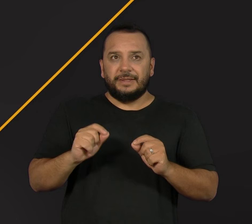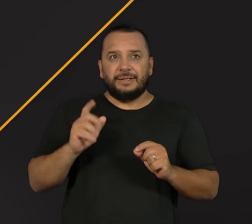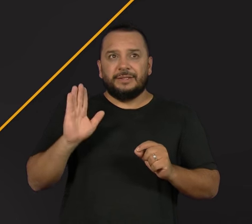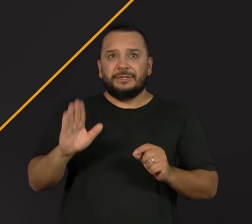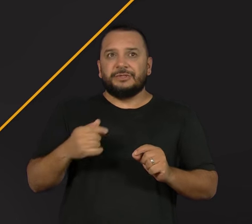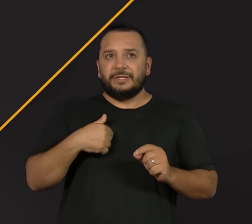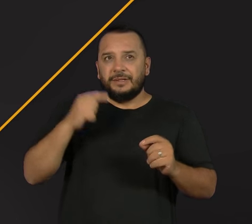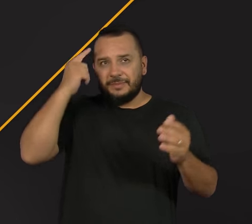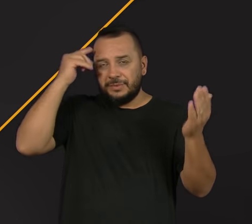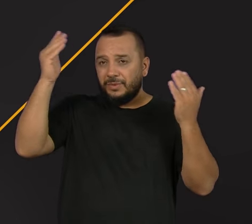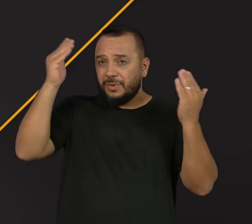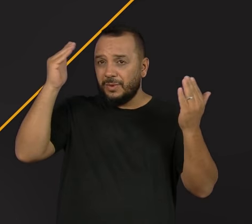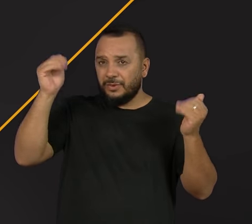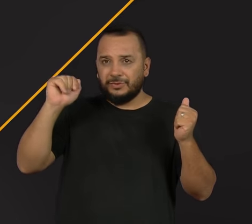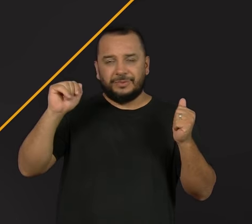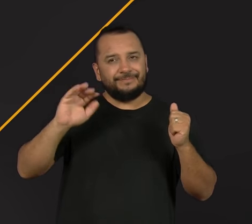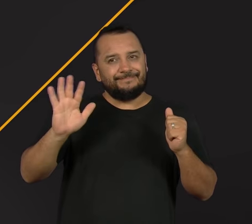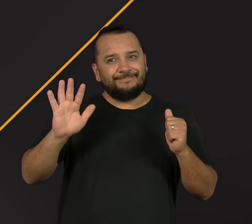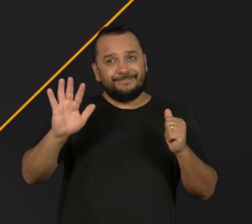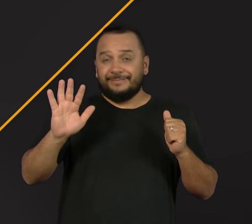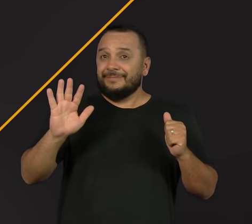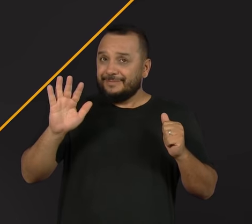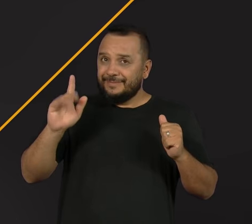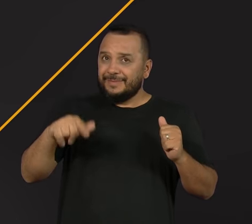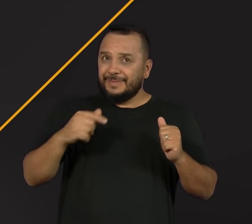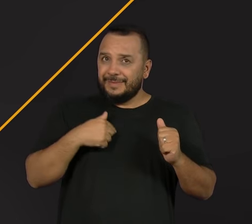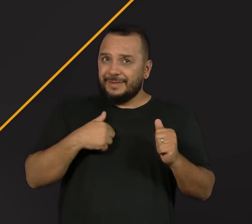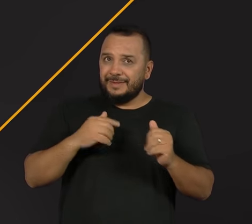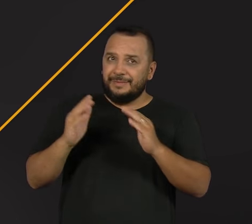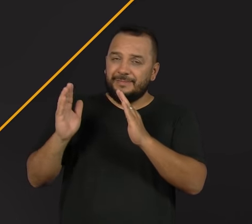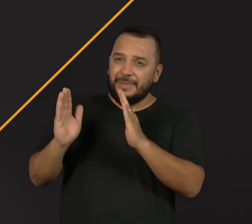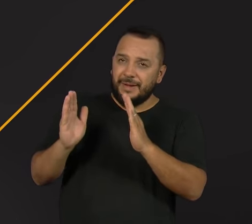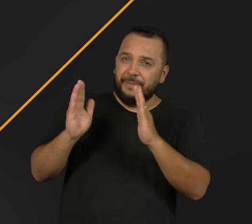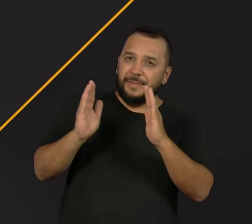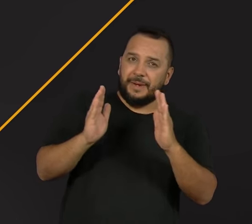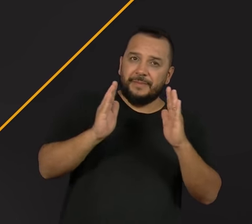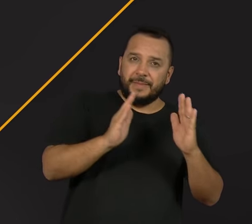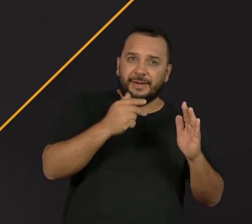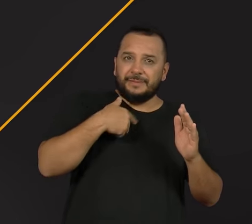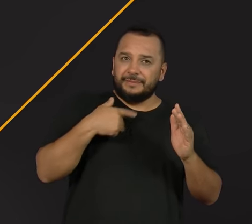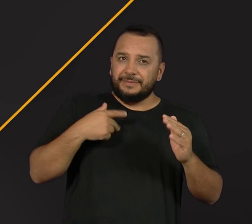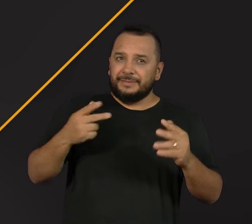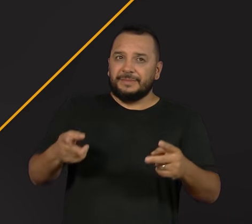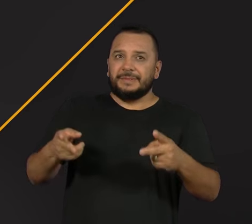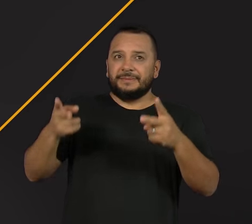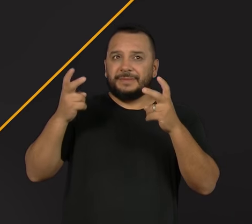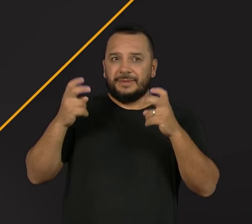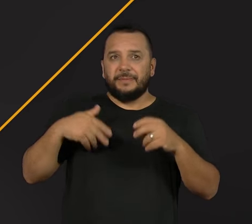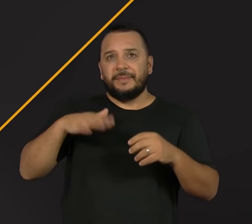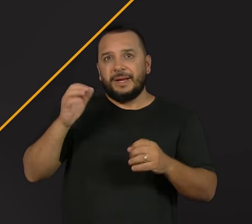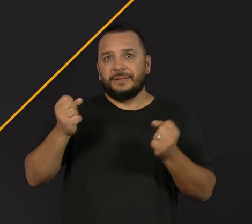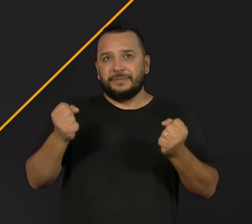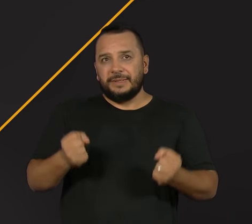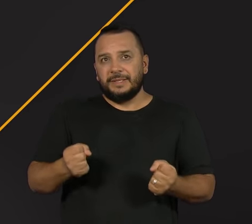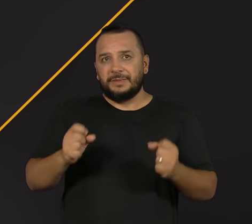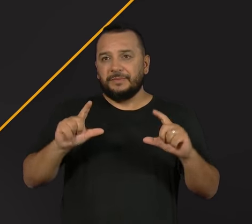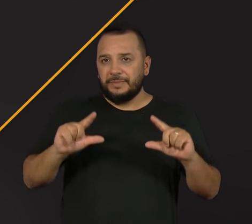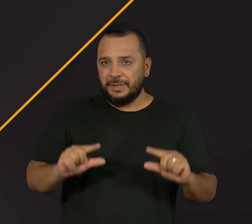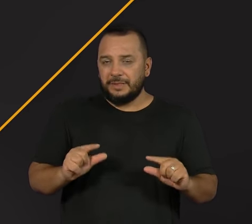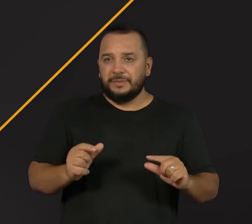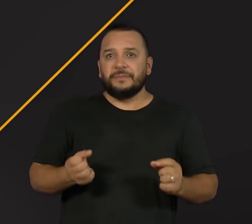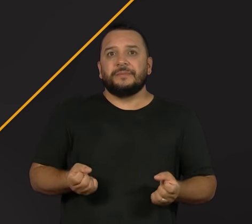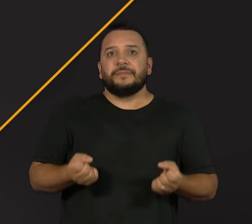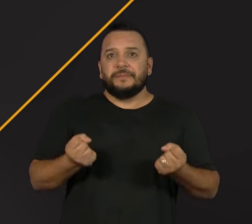emotivo. E não, você tem que ela ir classificando na sua percepção. Mais peso, menos pesos,